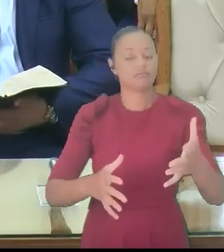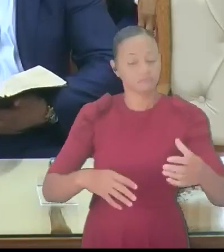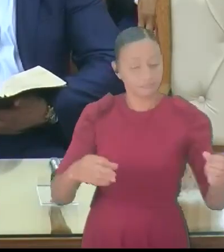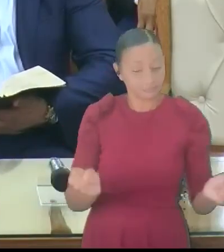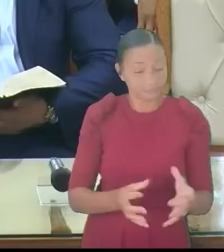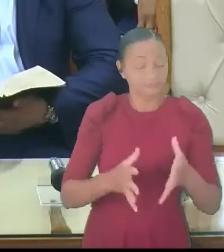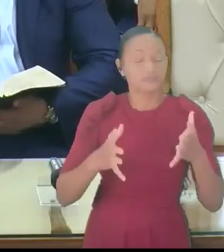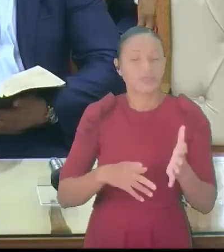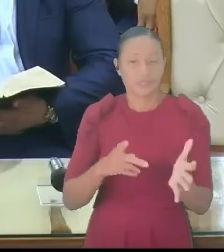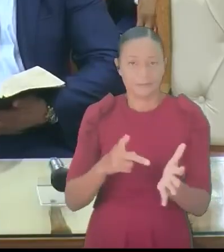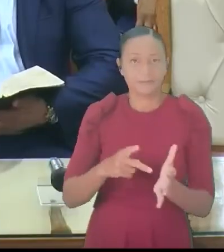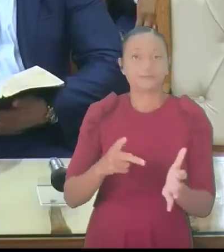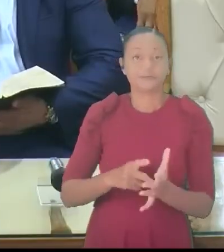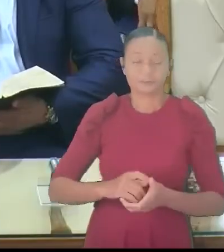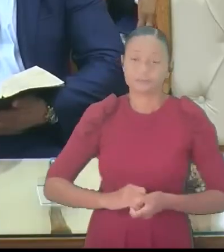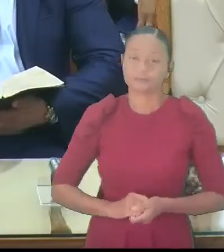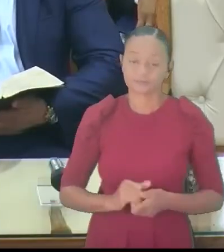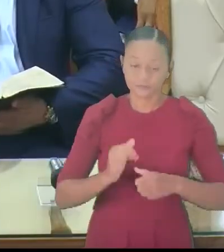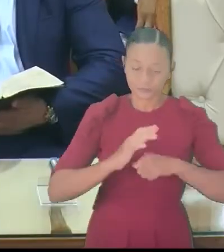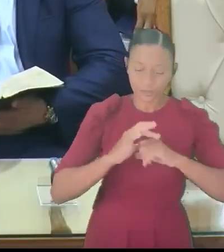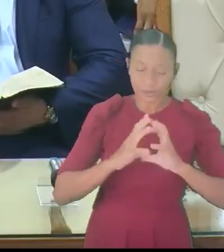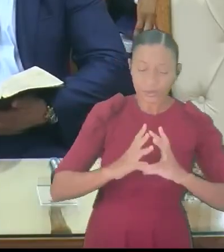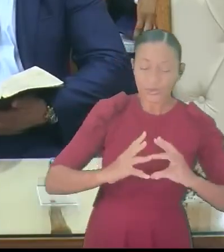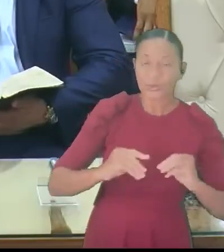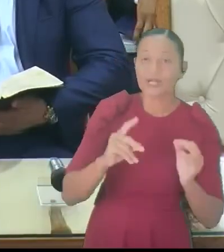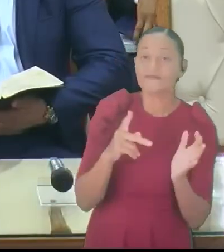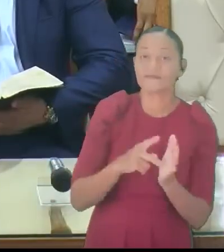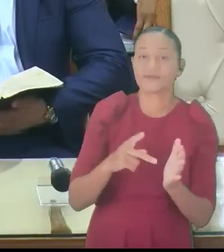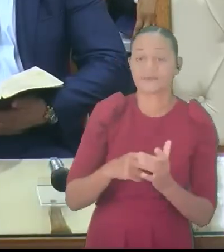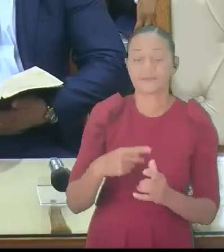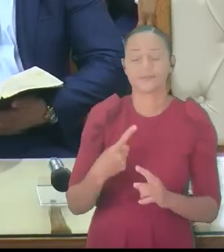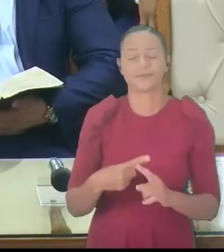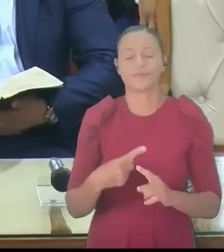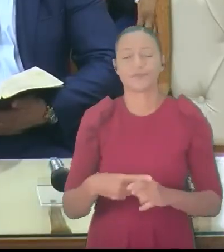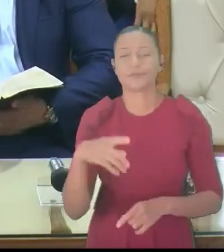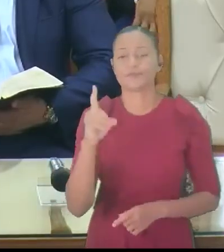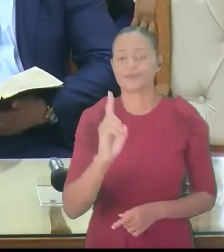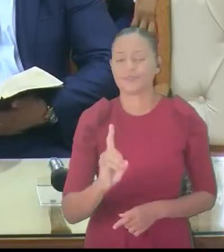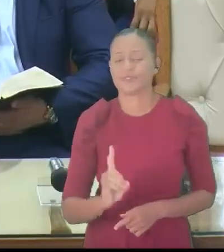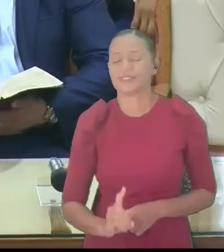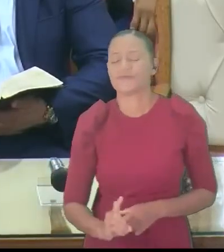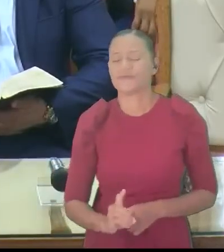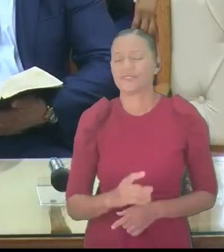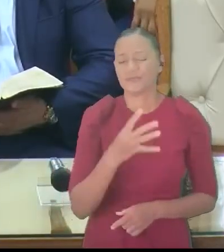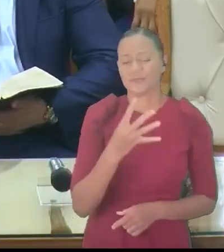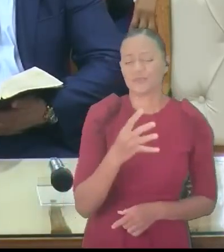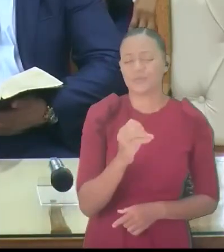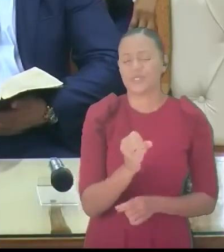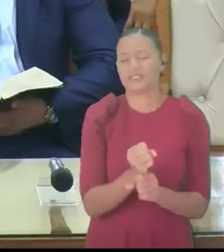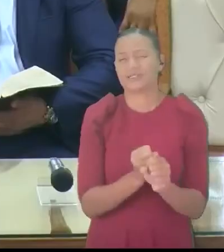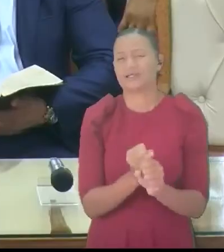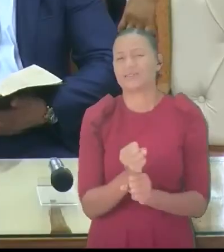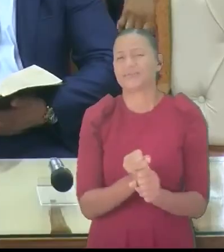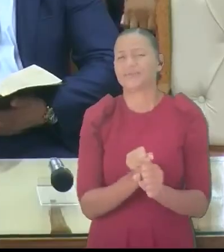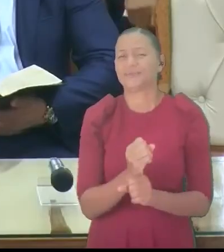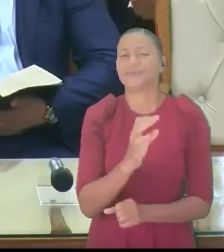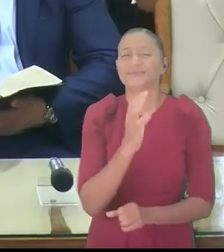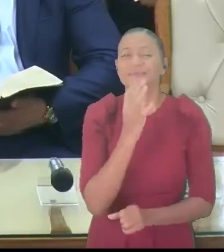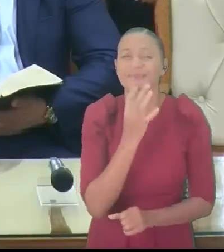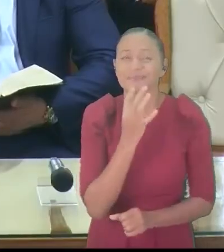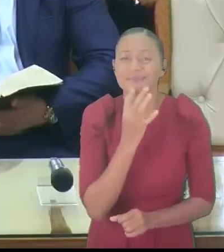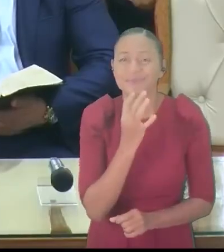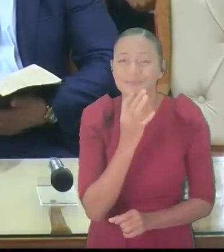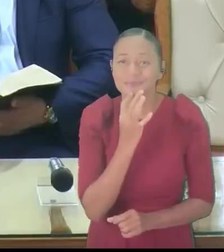verdadeiros. E essa cura foi verdadeira porque o aleijado já era de 40 anos e era conhecido de quem, meus